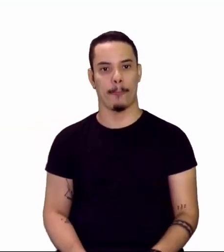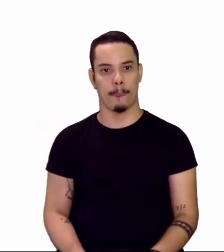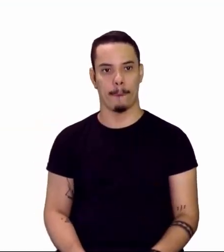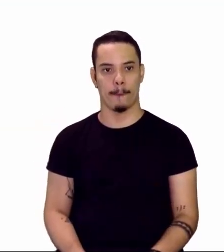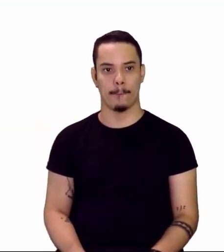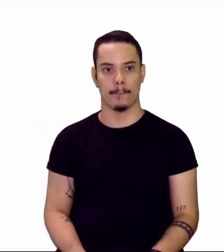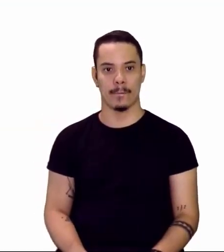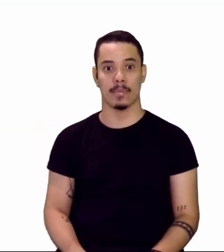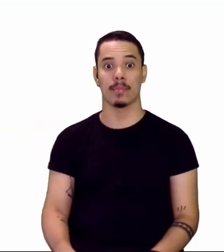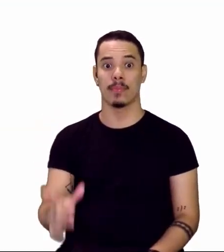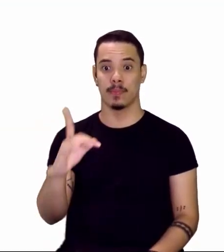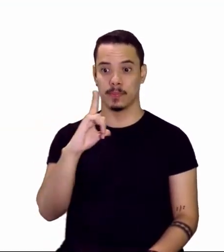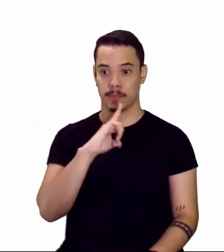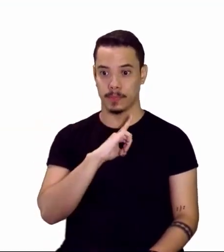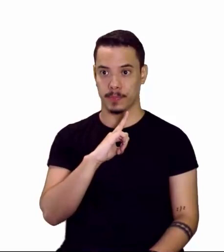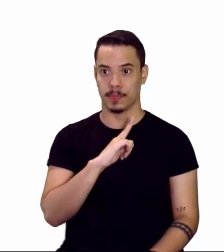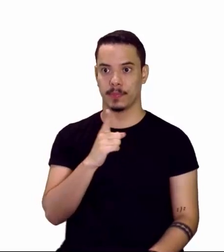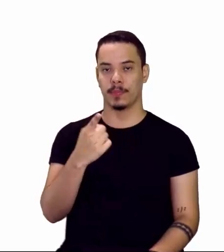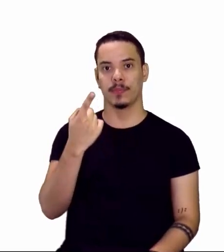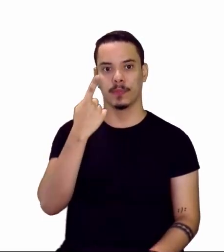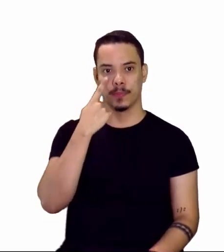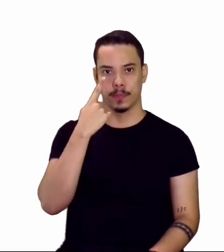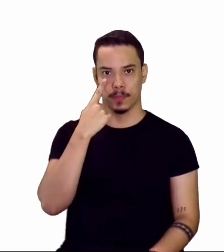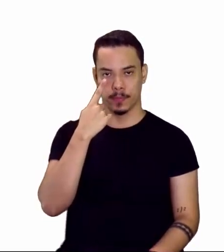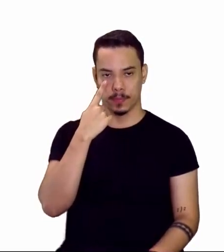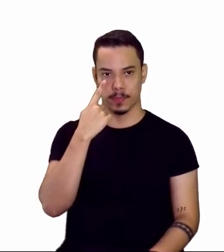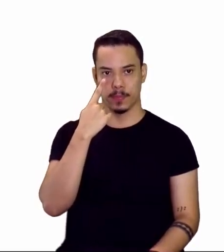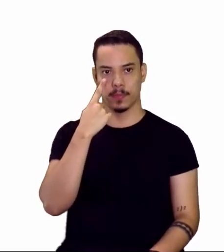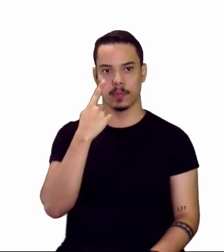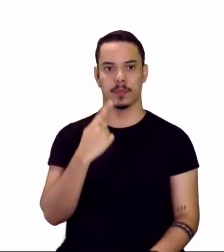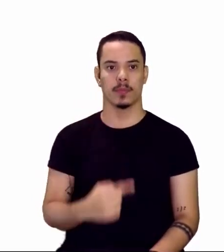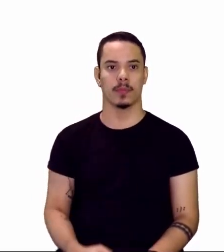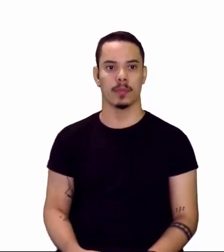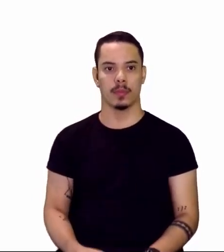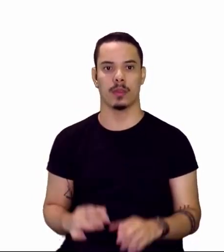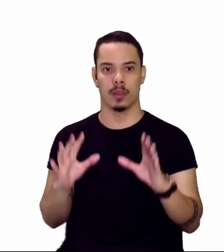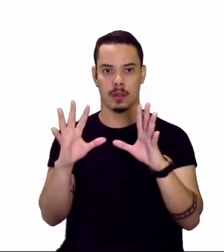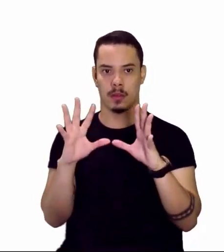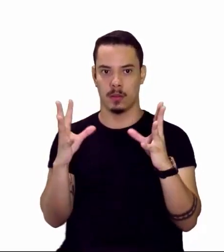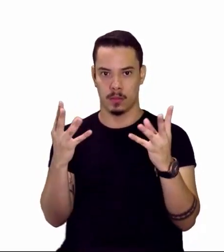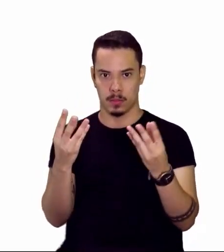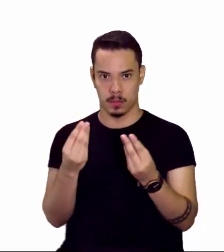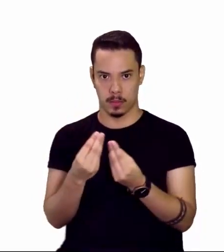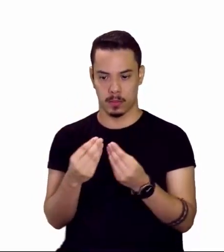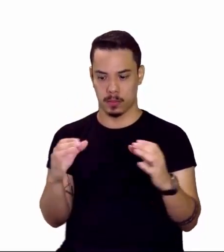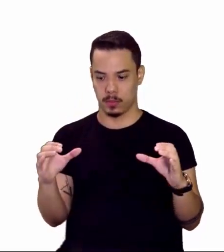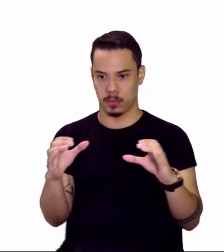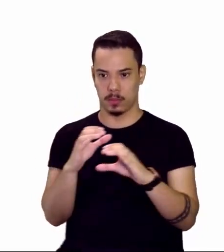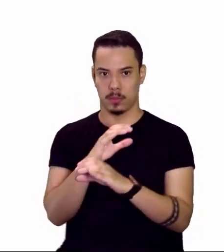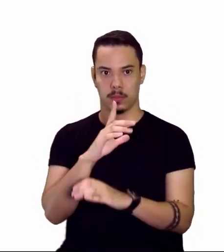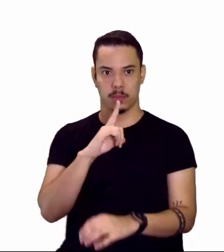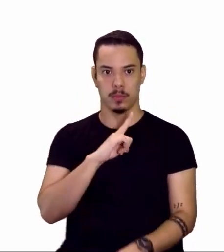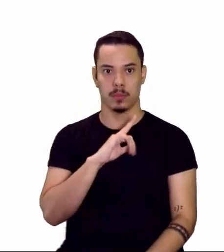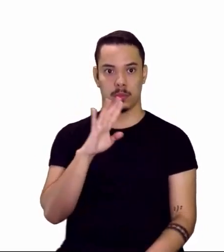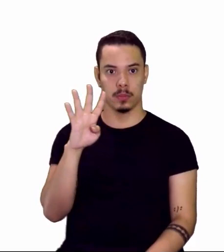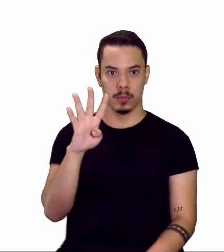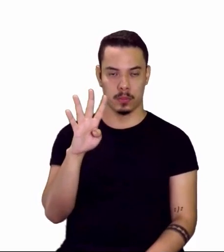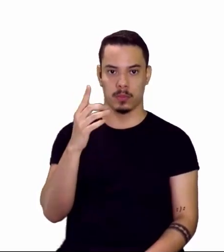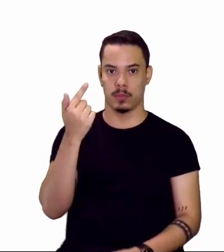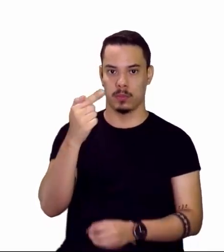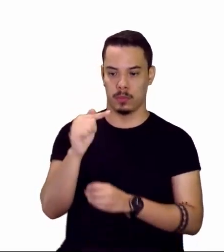Quando você tiver, ou que você observar, meu caro aluno, uma molécula de composto que tenha 4